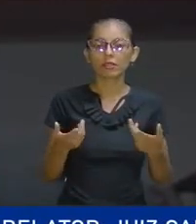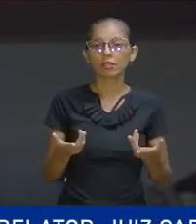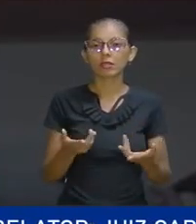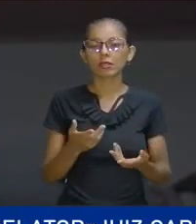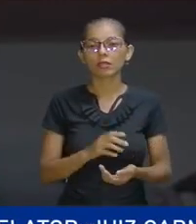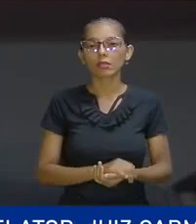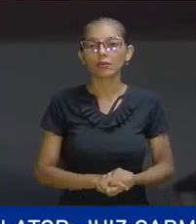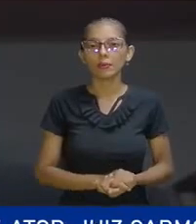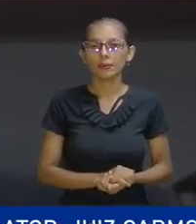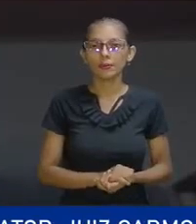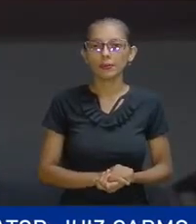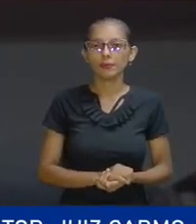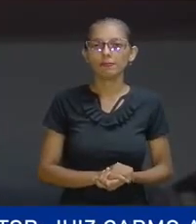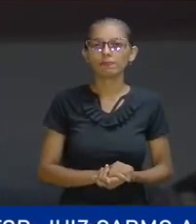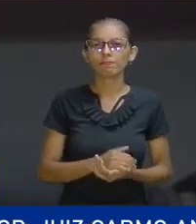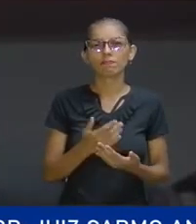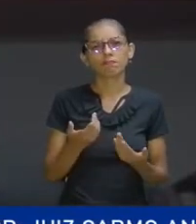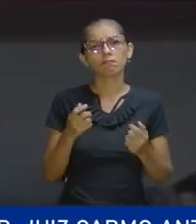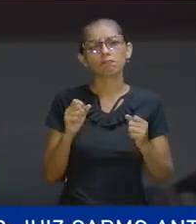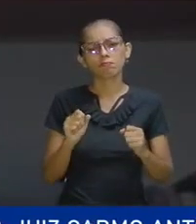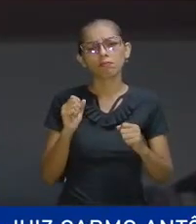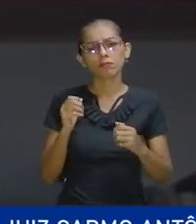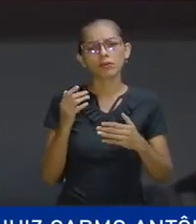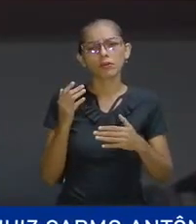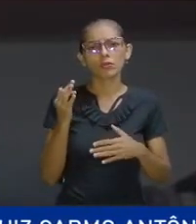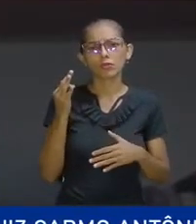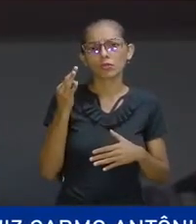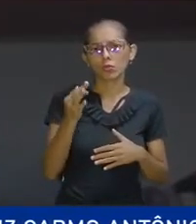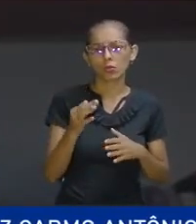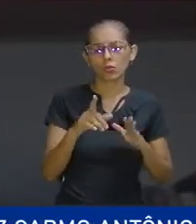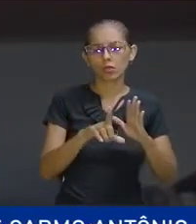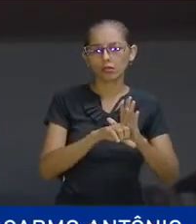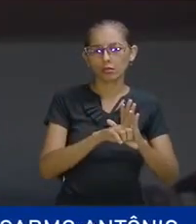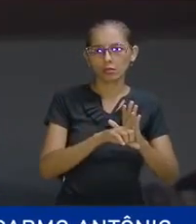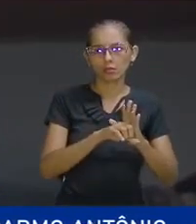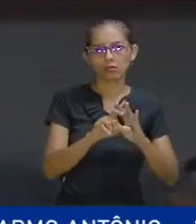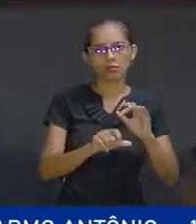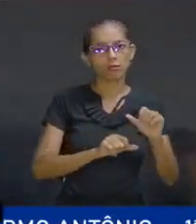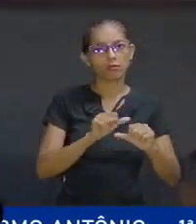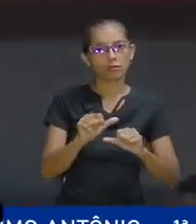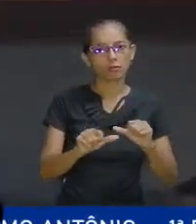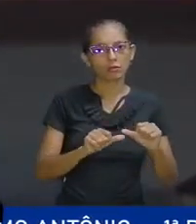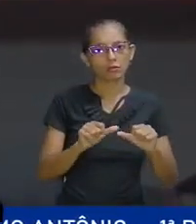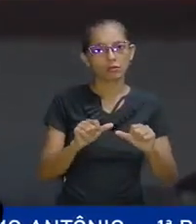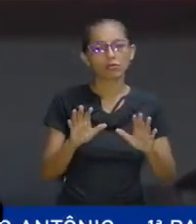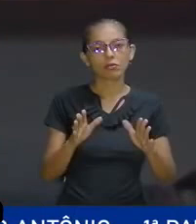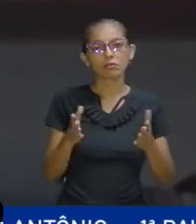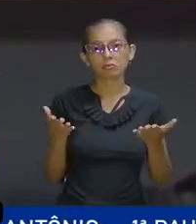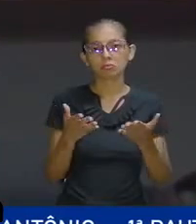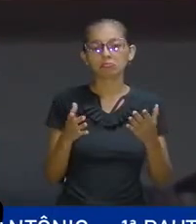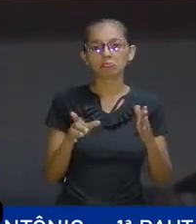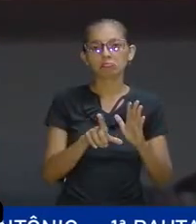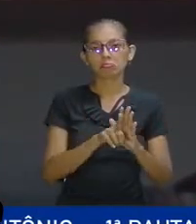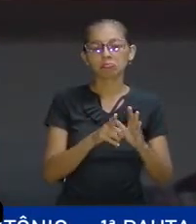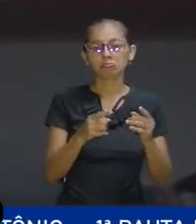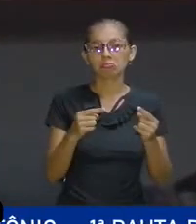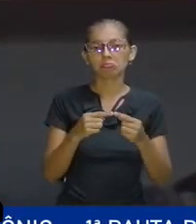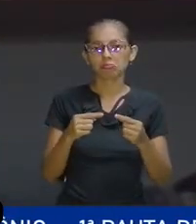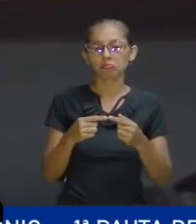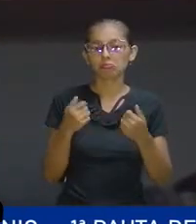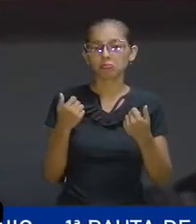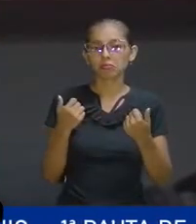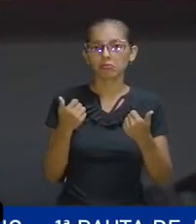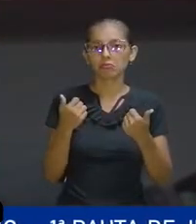com o aperfeiçoamento da legislação eleitoral lá para frente, pode ser que sejam criadas travas para